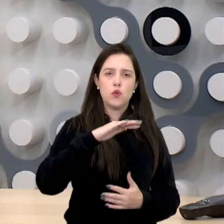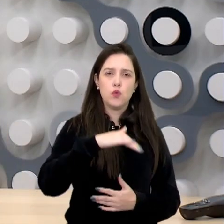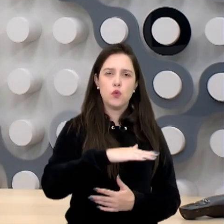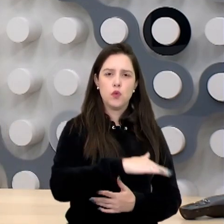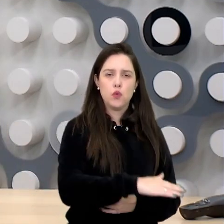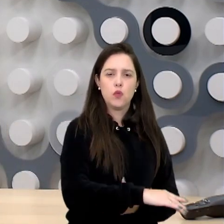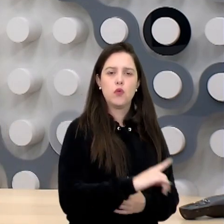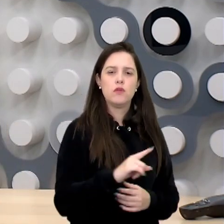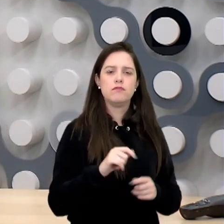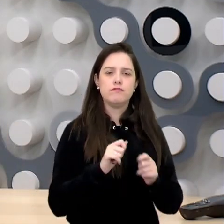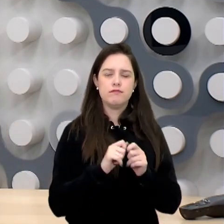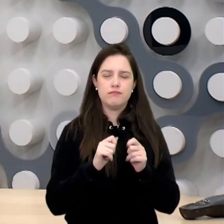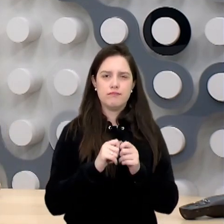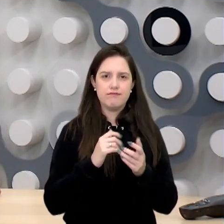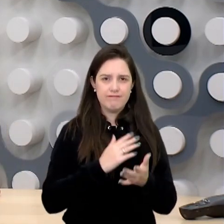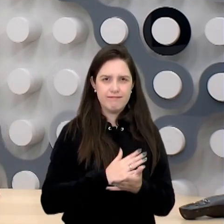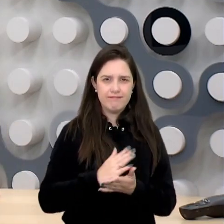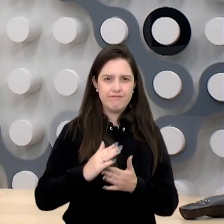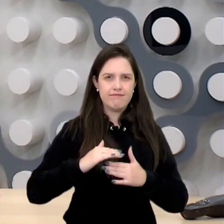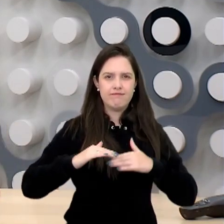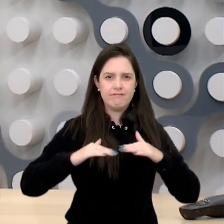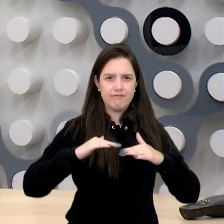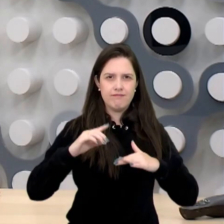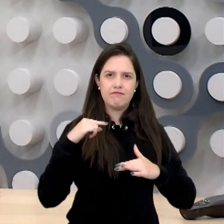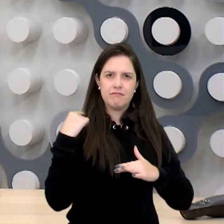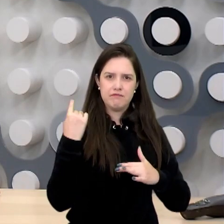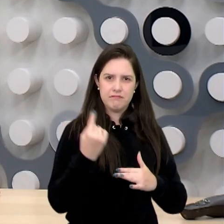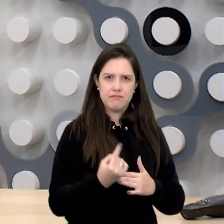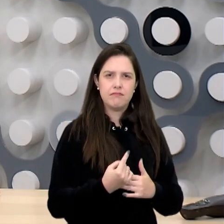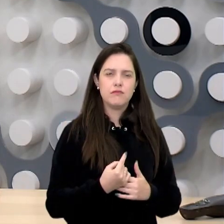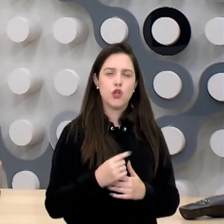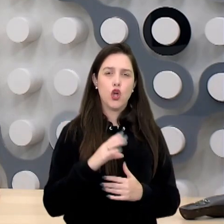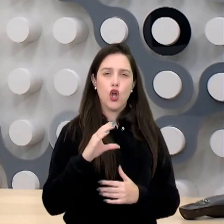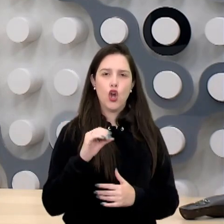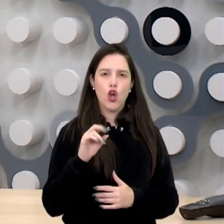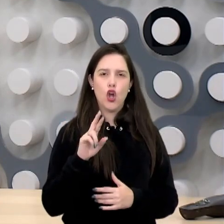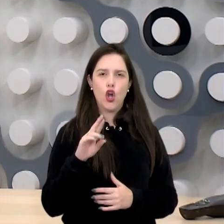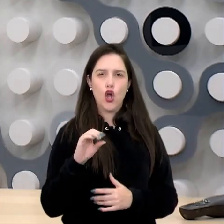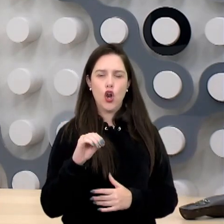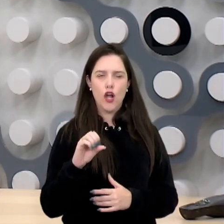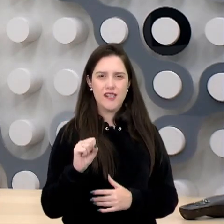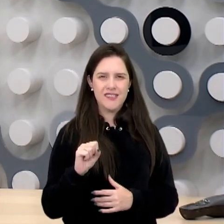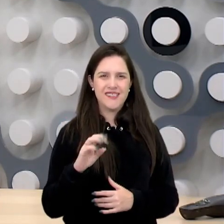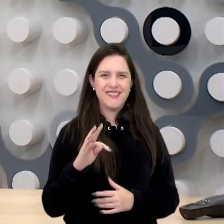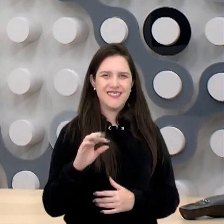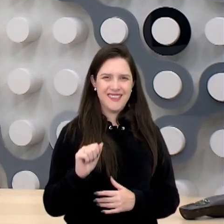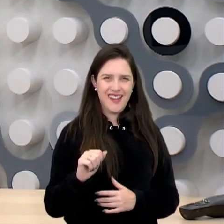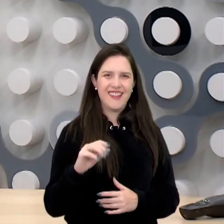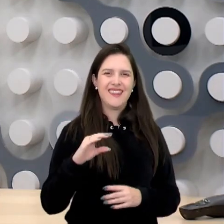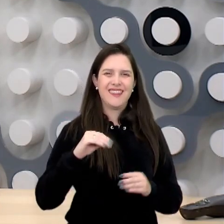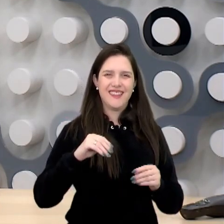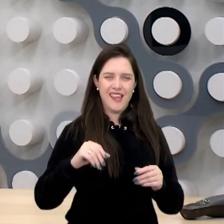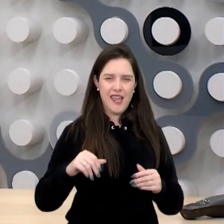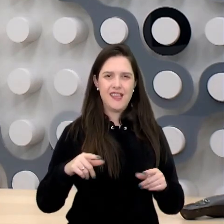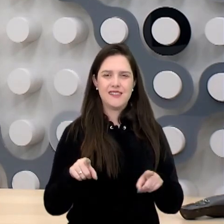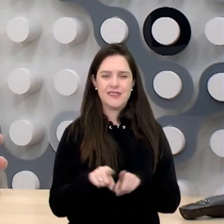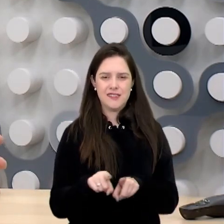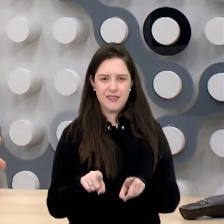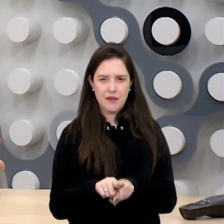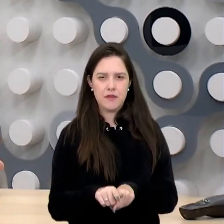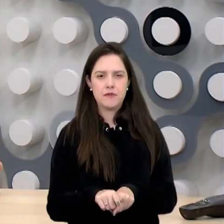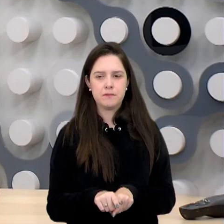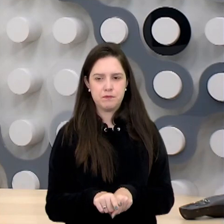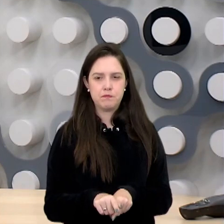que houvesse um movimento aí na nossa crosta terrestre, né? Então aí, né, esses estudos iniciais aí do